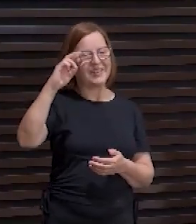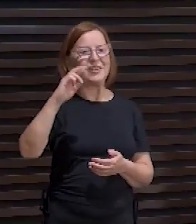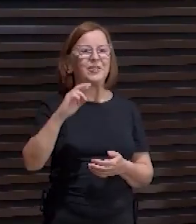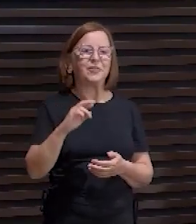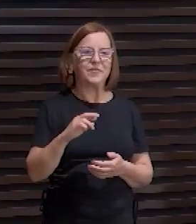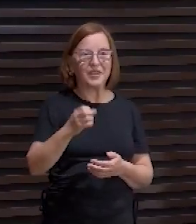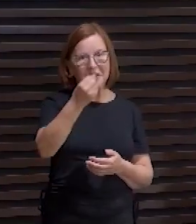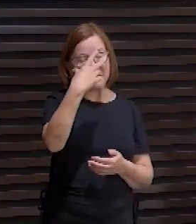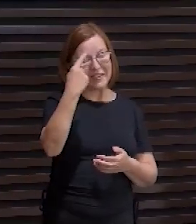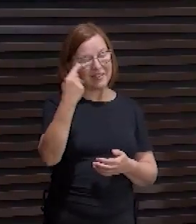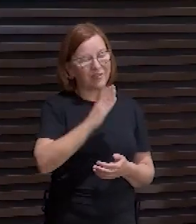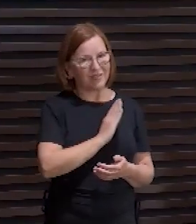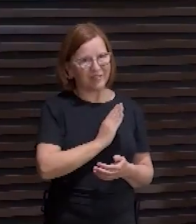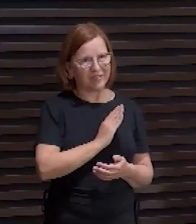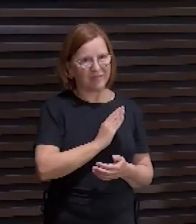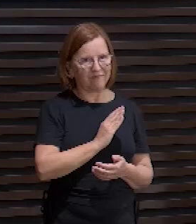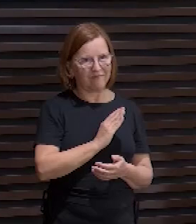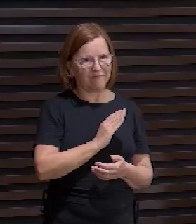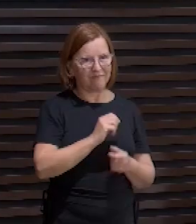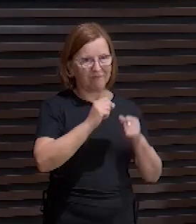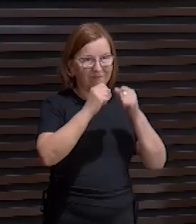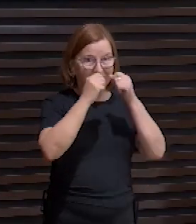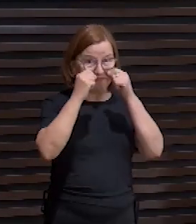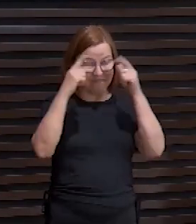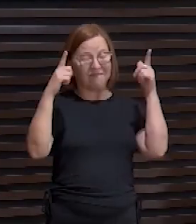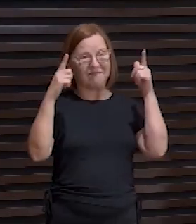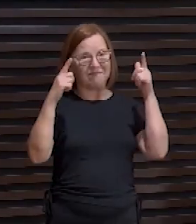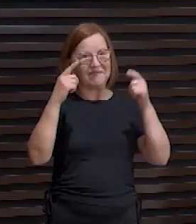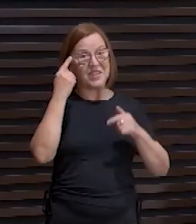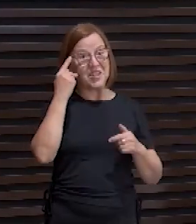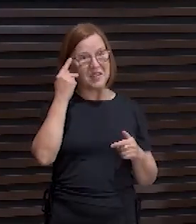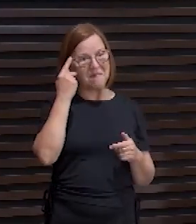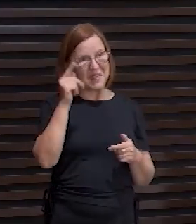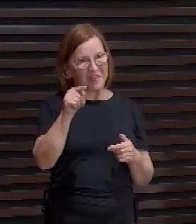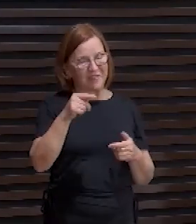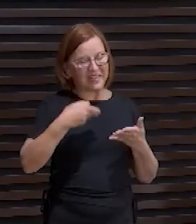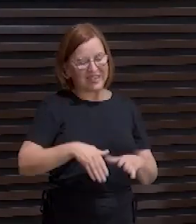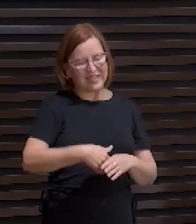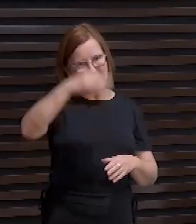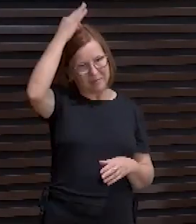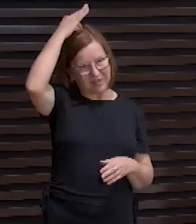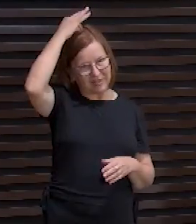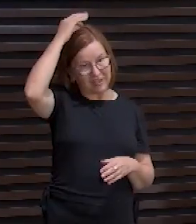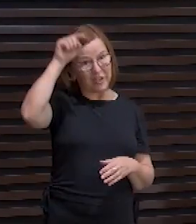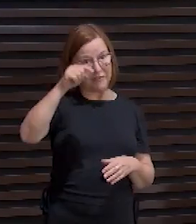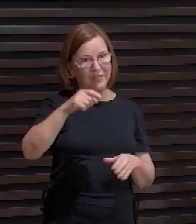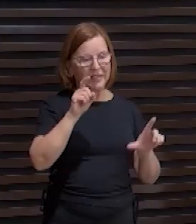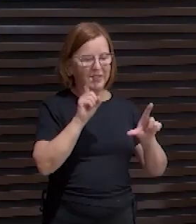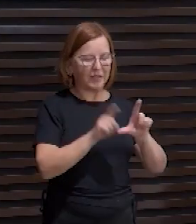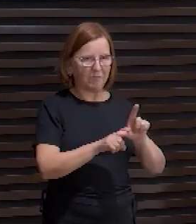removerá as escamas dos teus olhos, para que você nasça de novo. E dependa do Senhor em todos os dias da sua